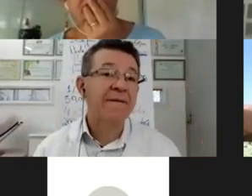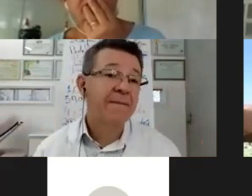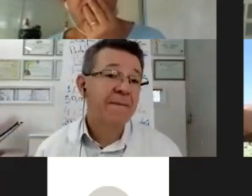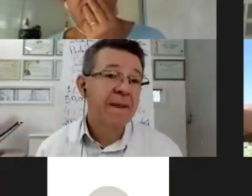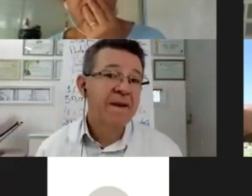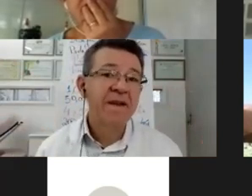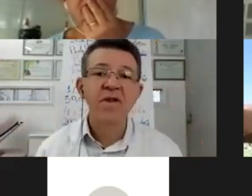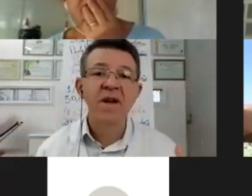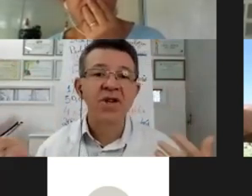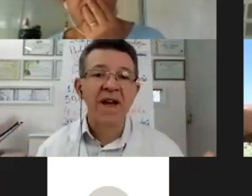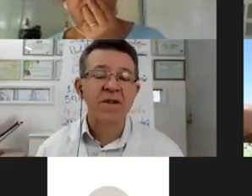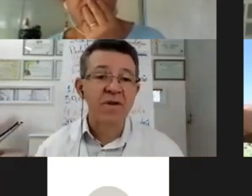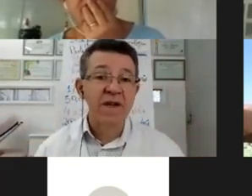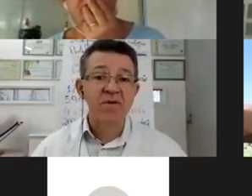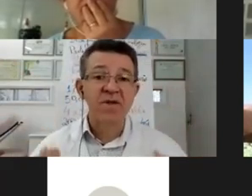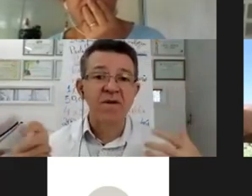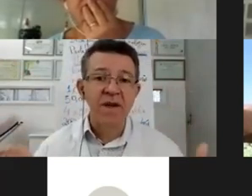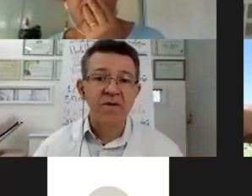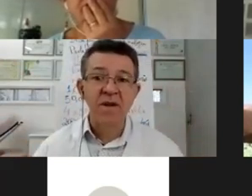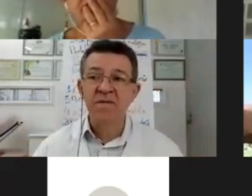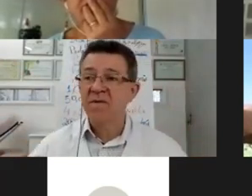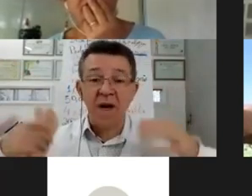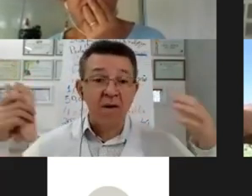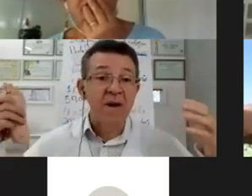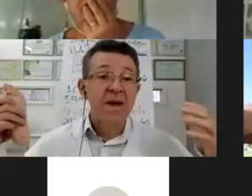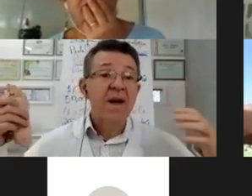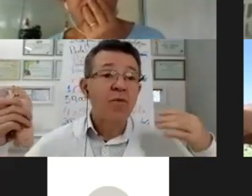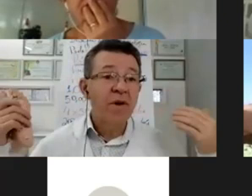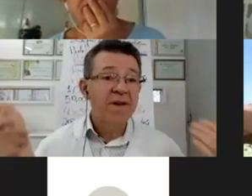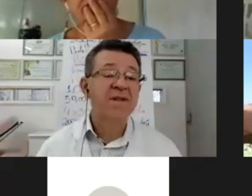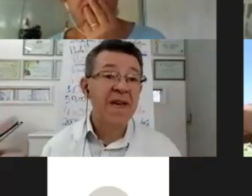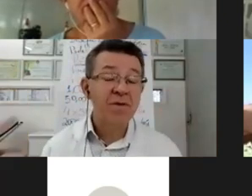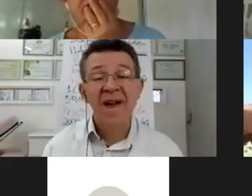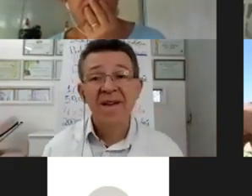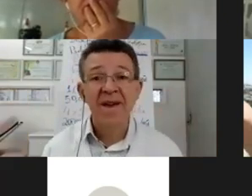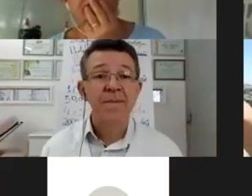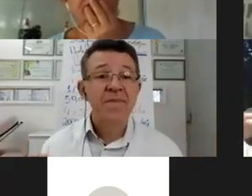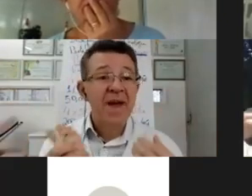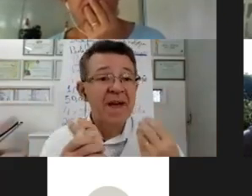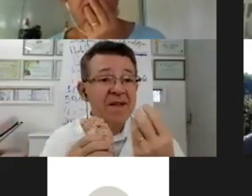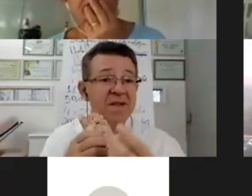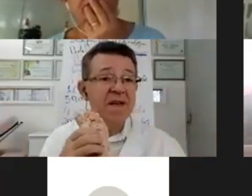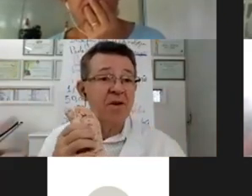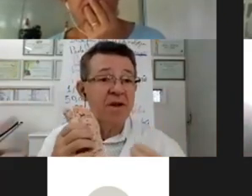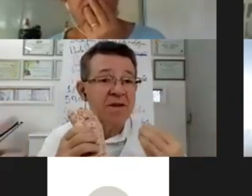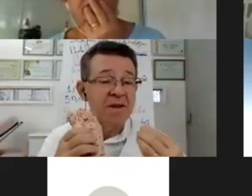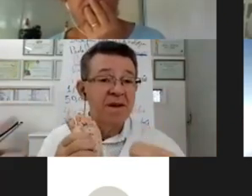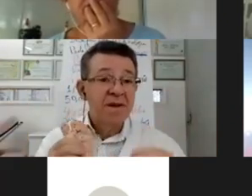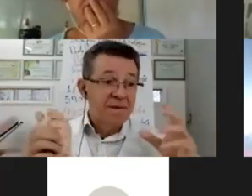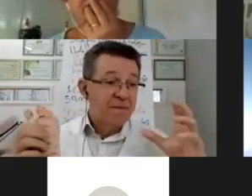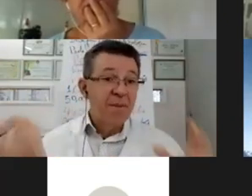celular, nível energético, nível sanguíneo, nível tal, o meu receio é que essas